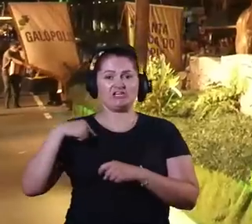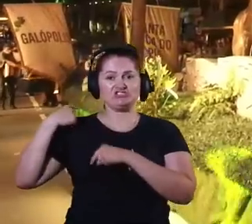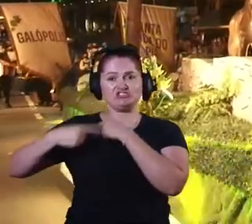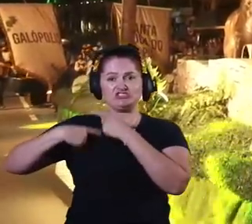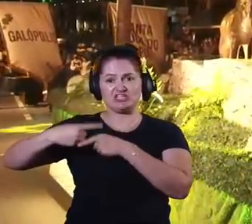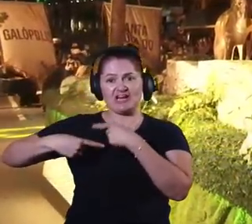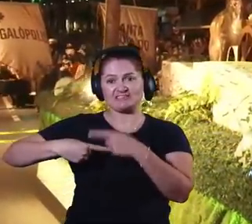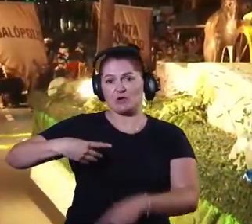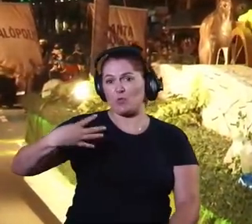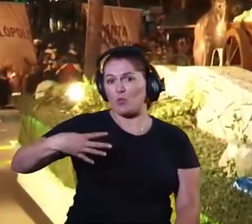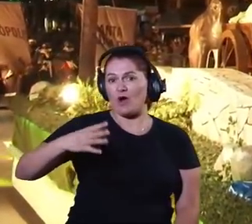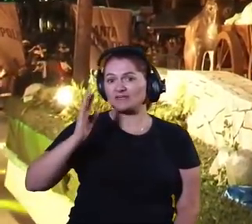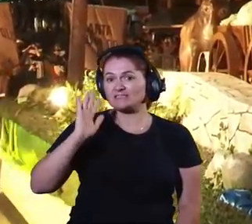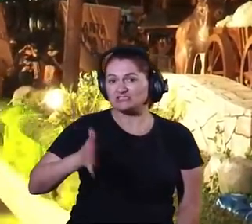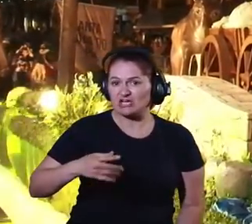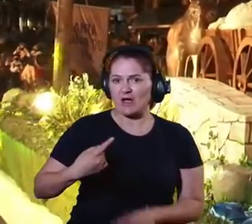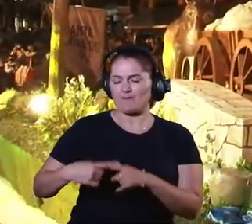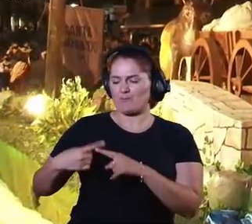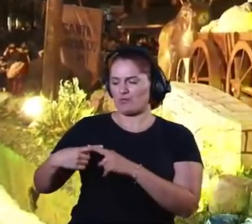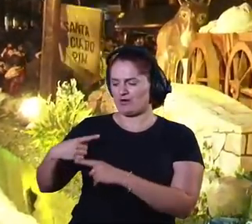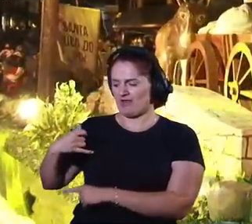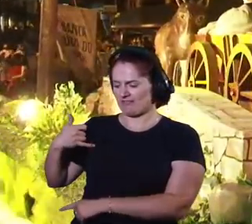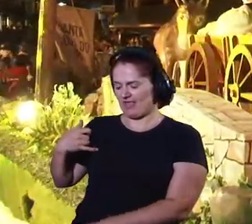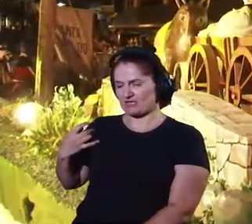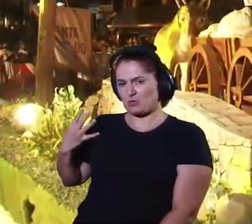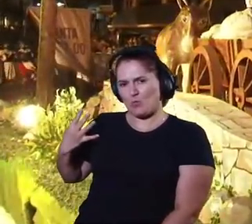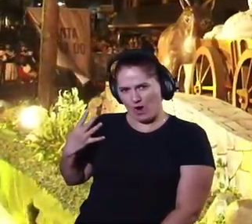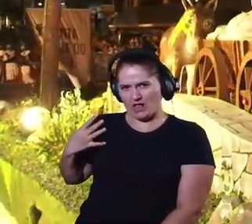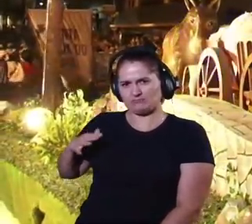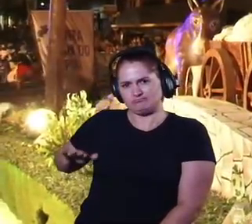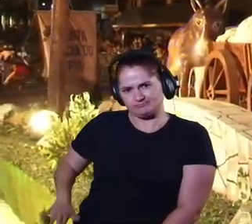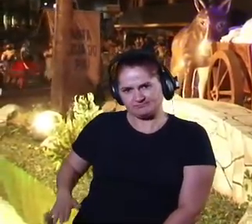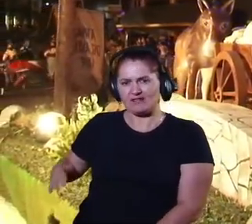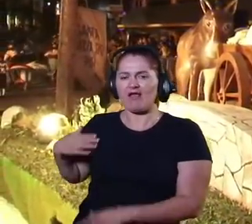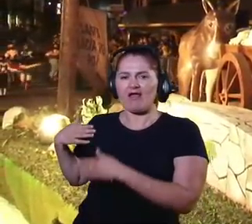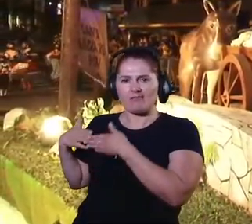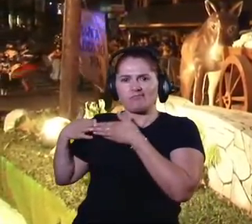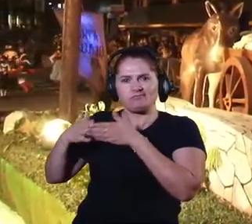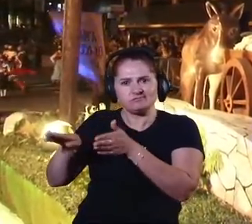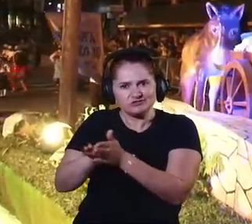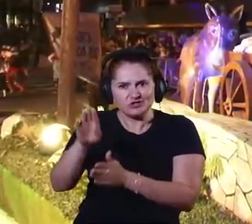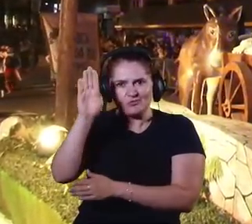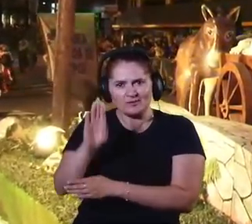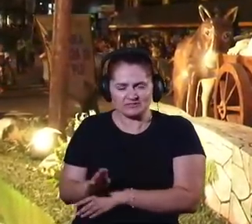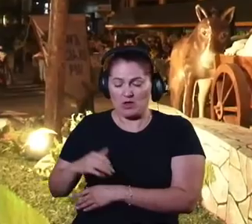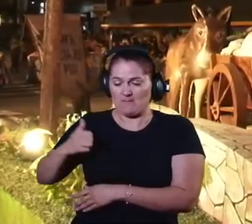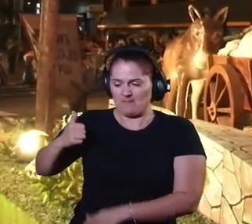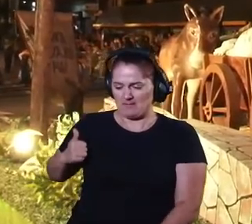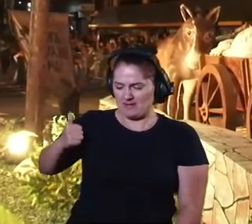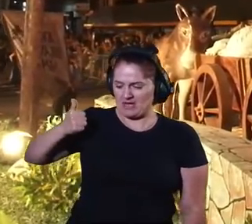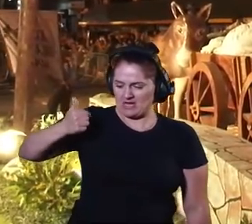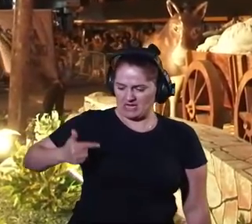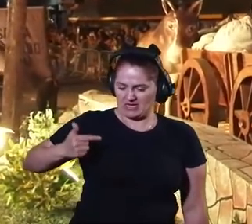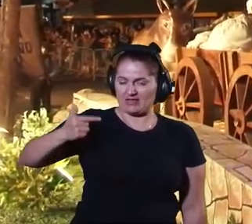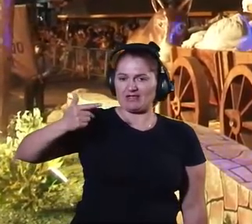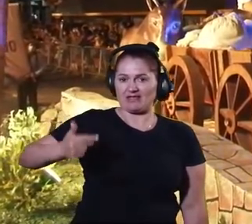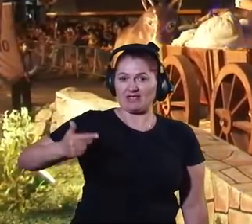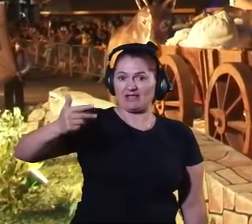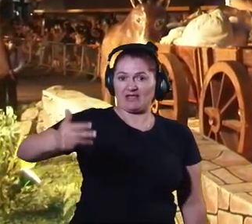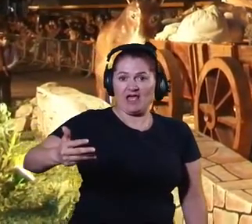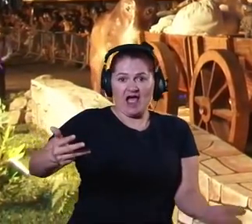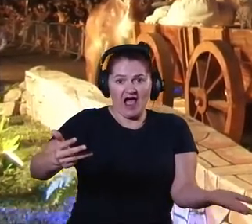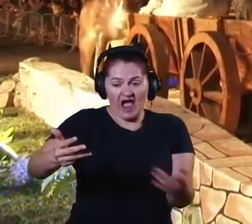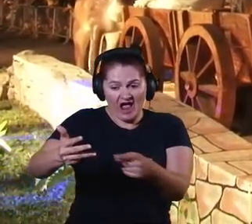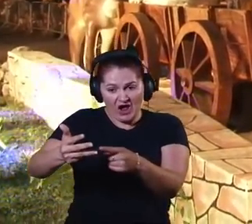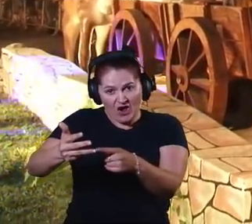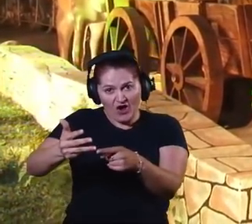foi o João Bertucci, que veio com 4 anos da Itália, depois o Fioravante, depois daí veio o Adelar, veio os 4, o